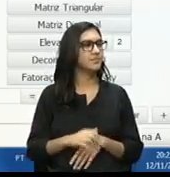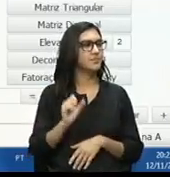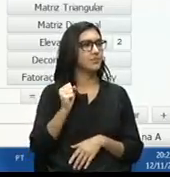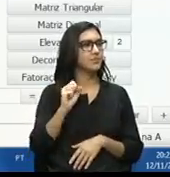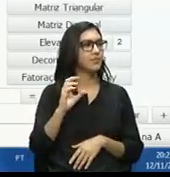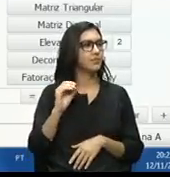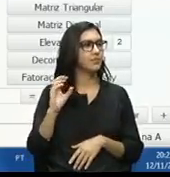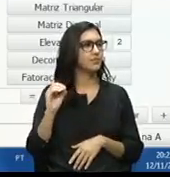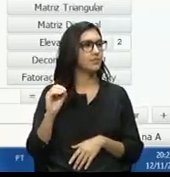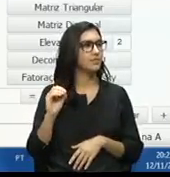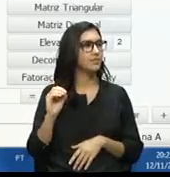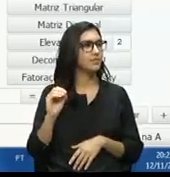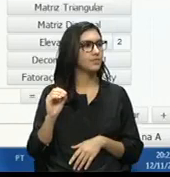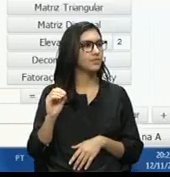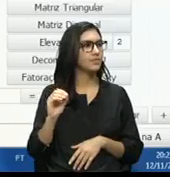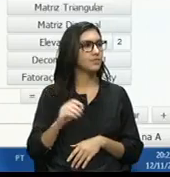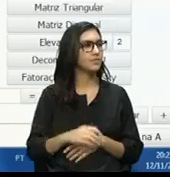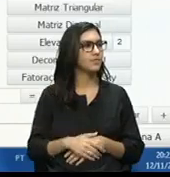800.